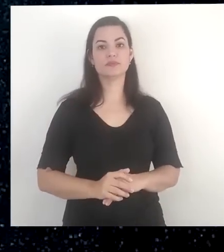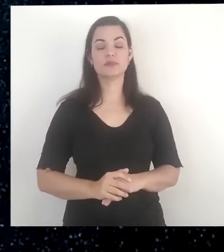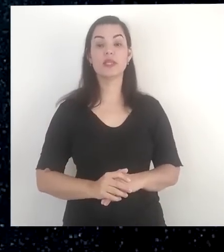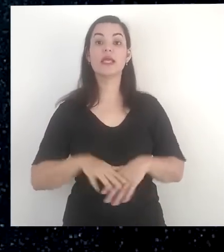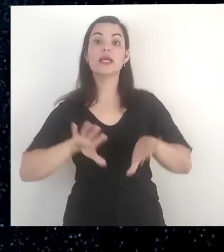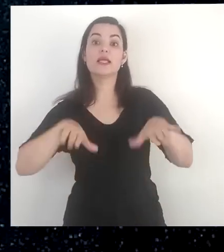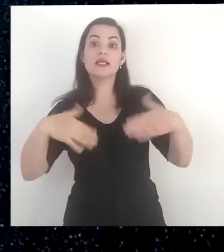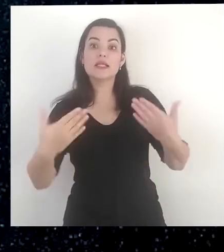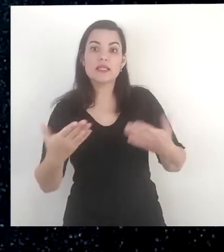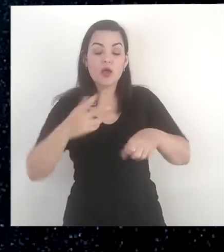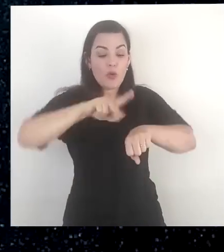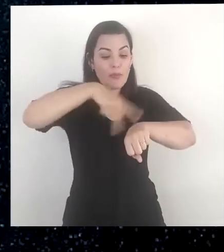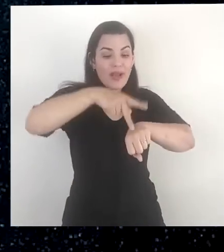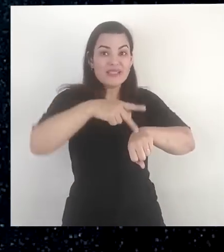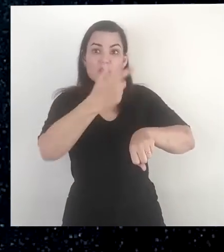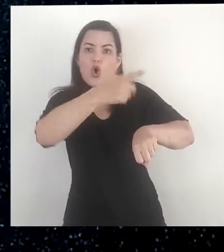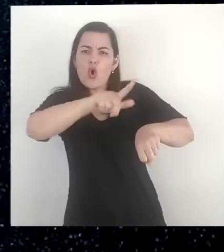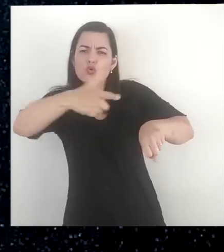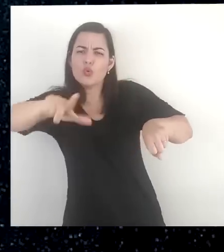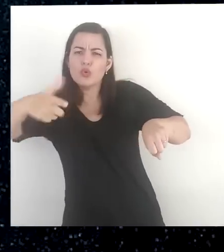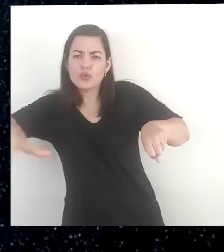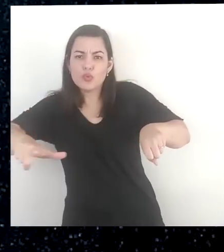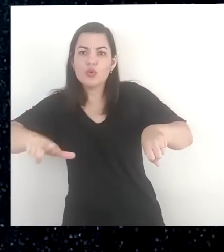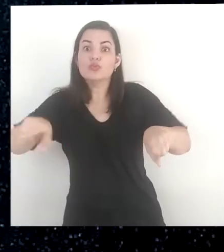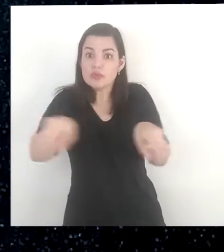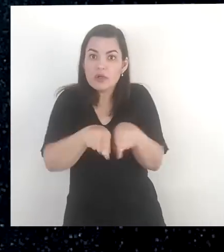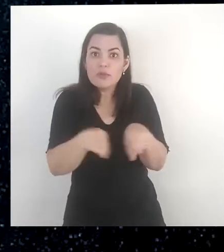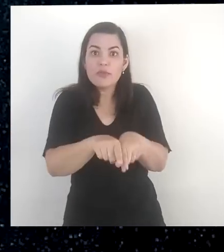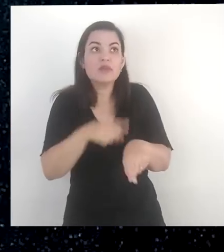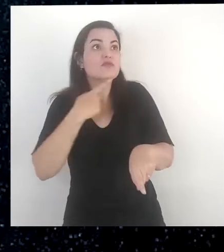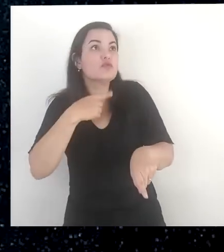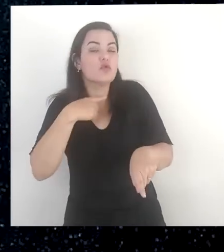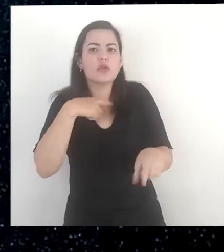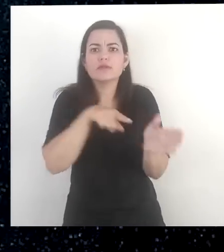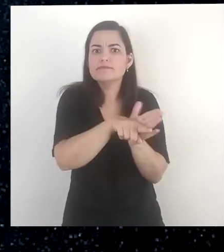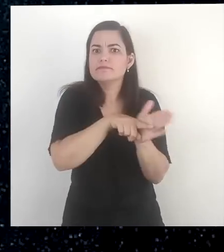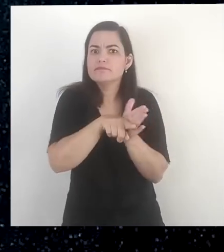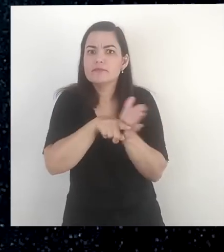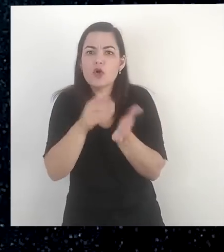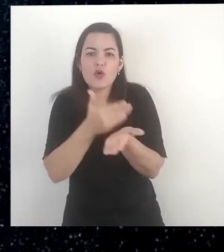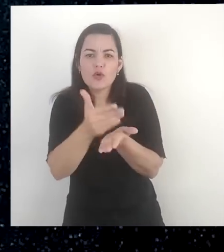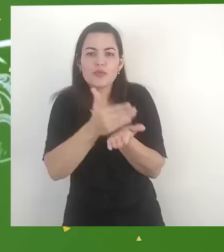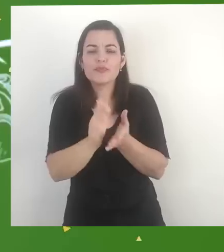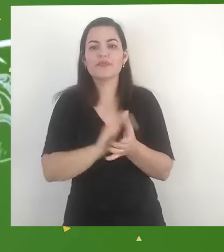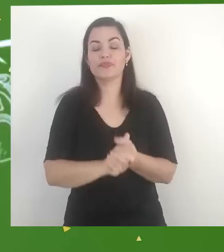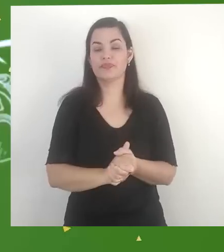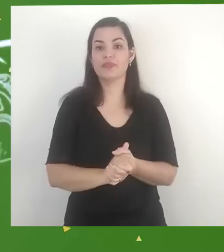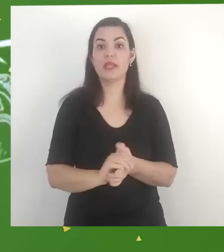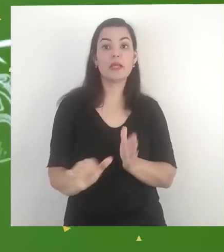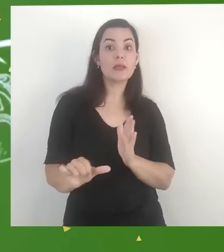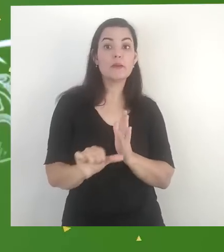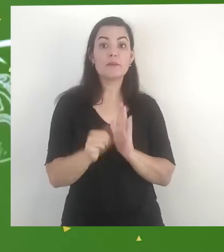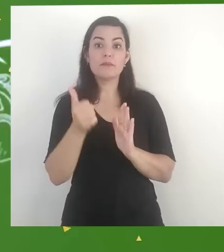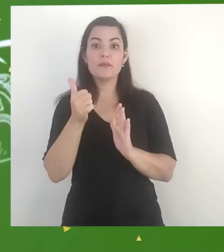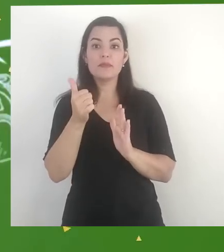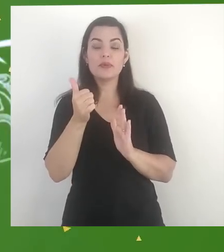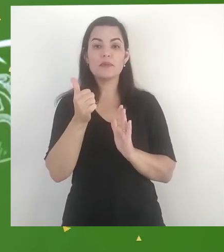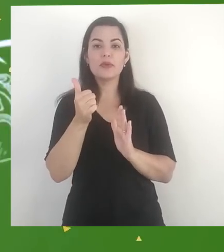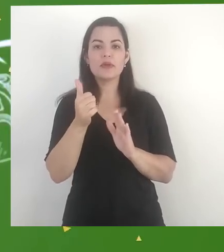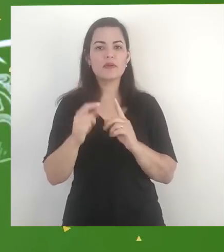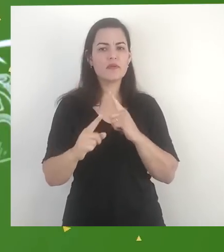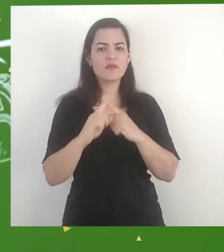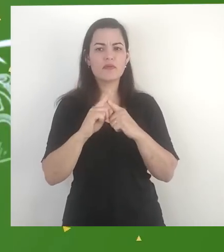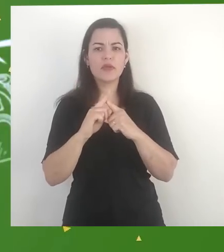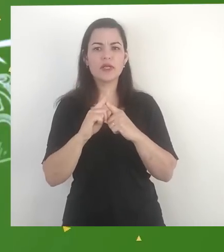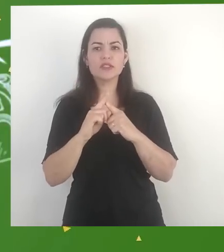países iniciassem uma verdadeira corrida espacial. A primeira exploração